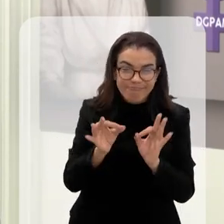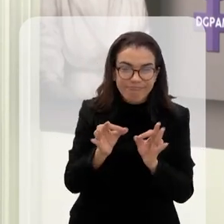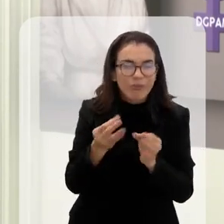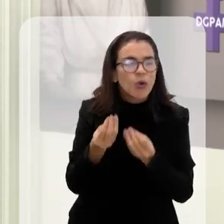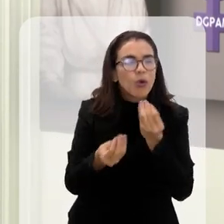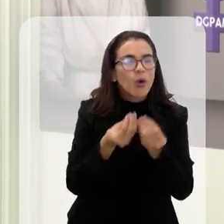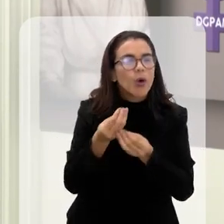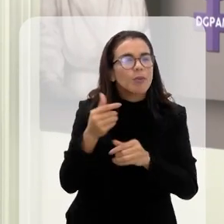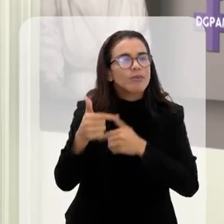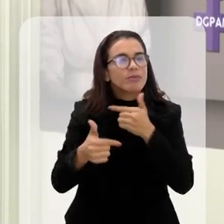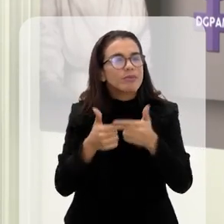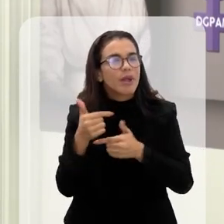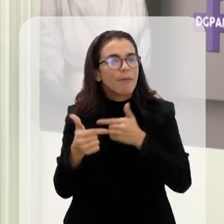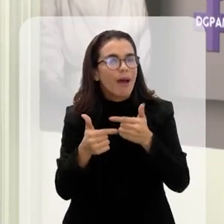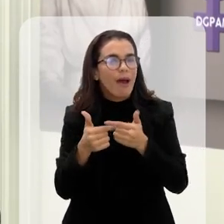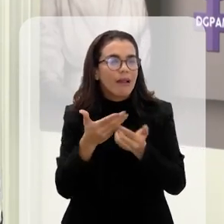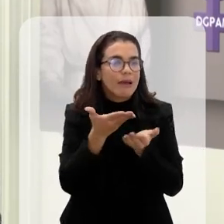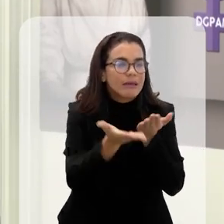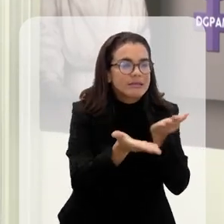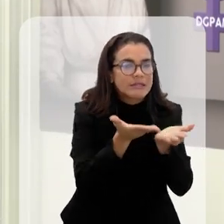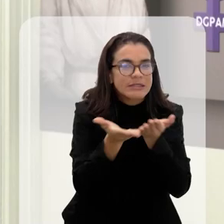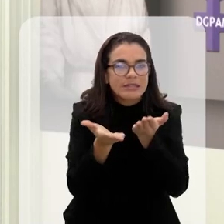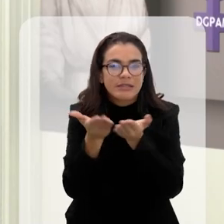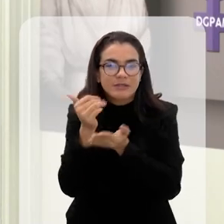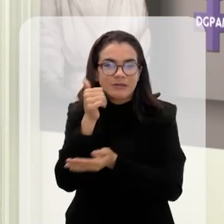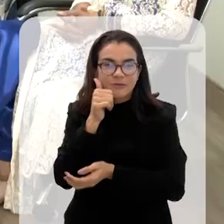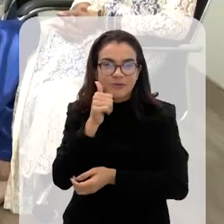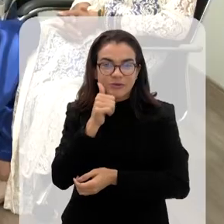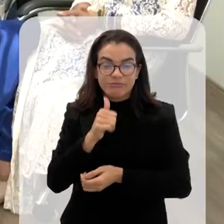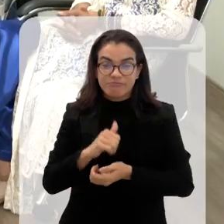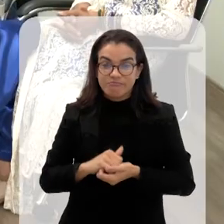Como é que vocês trabalham com essas mulheres?